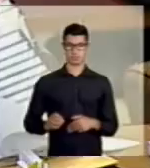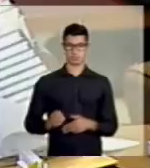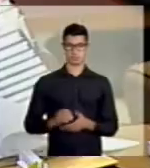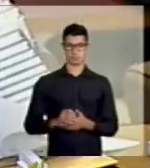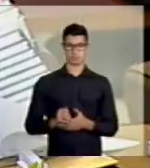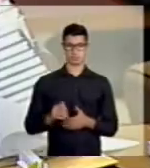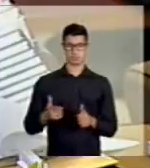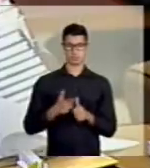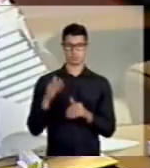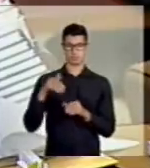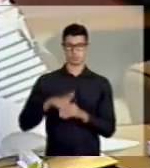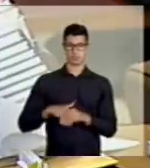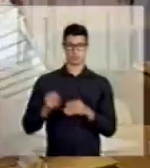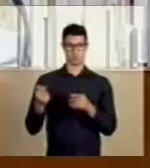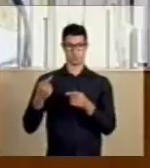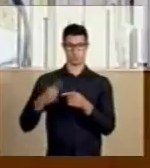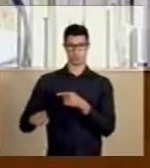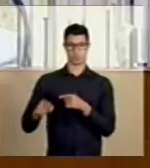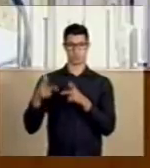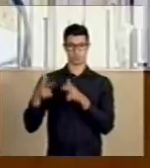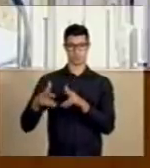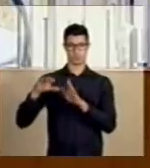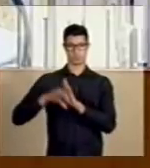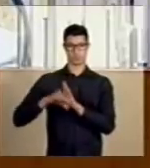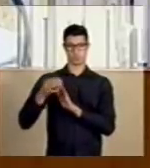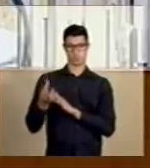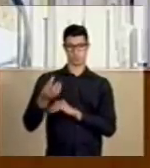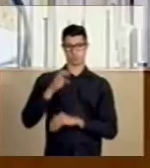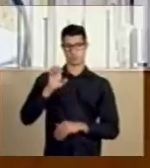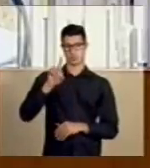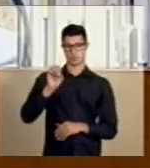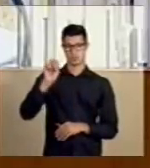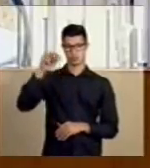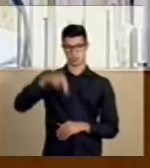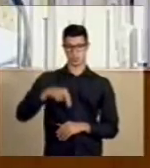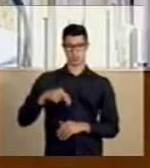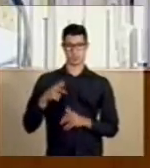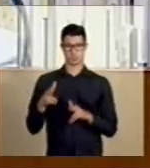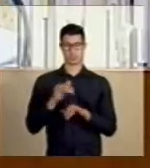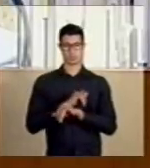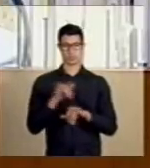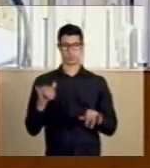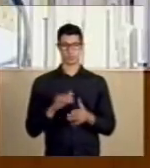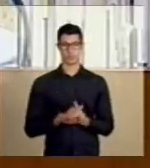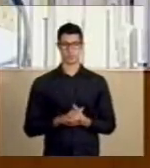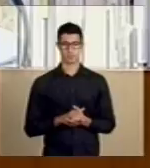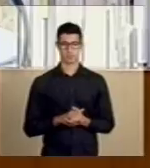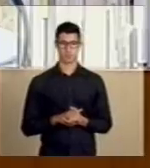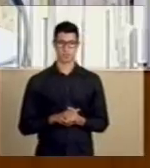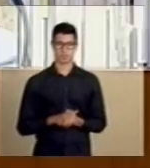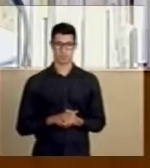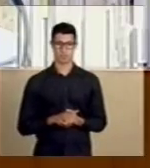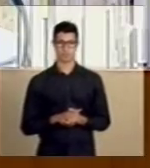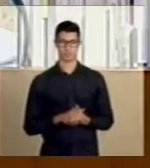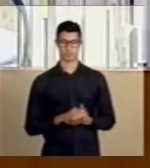primeiro voto... O primeiro voto divergente, que conta com seis votos, o ministro Edson Fachin, tal como eu disse. Também. Senhora Presidente, uma